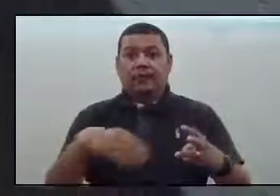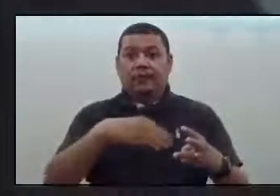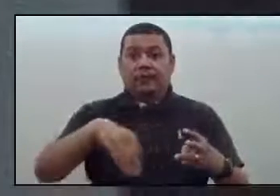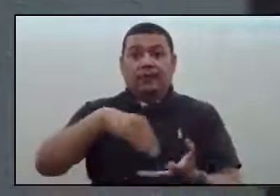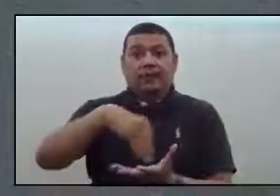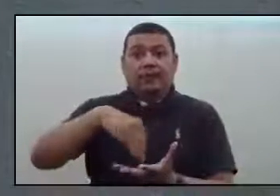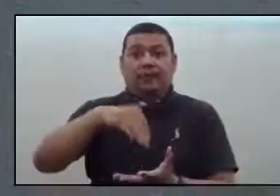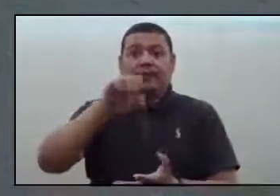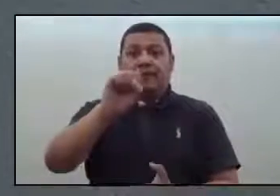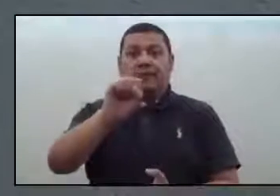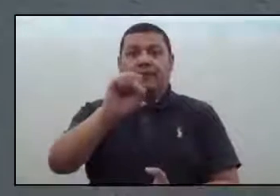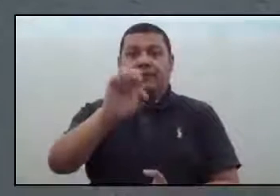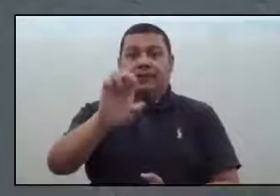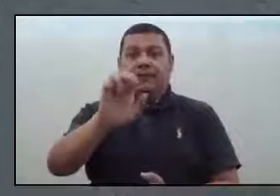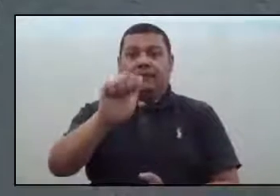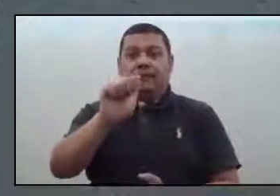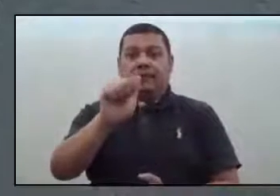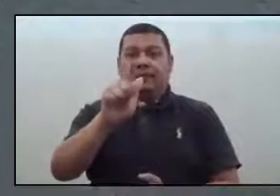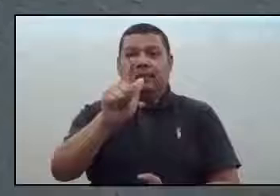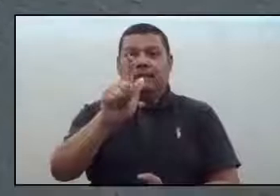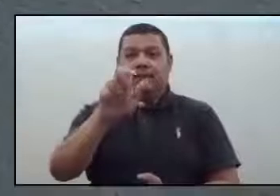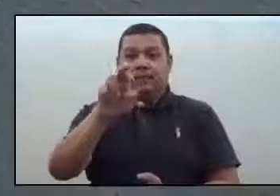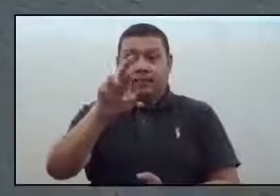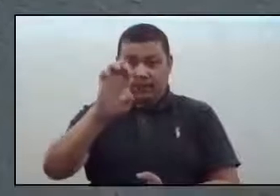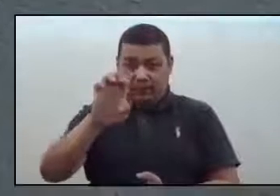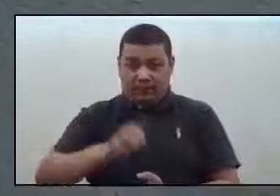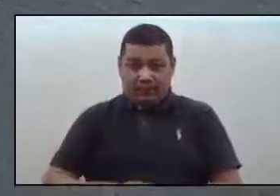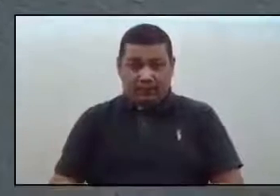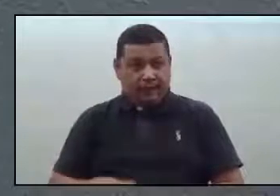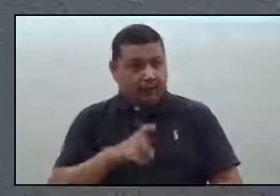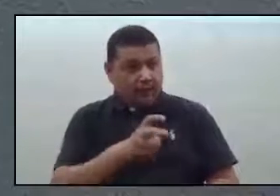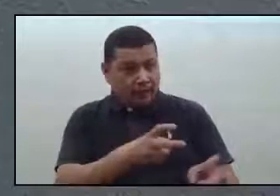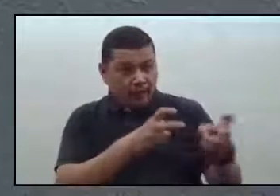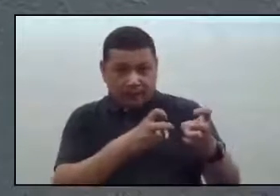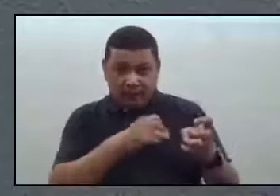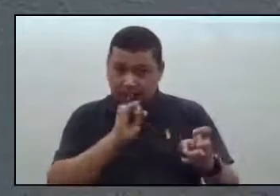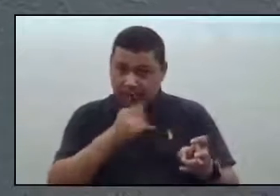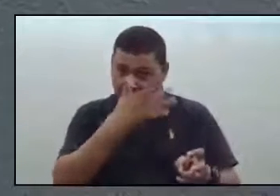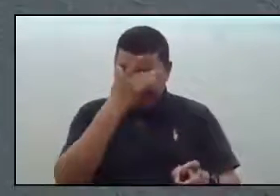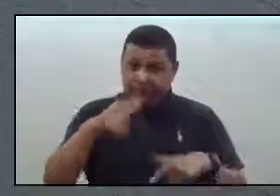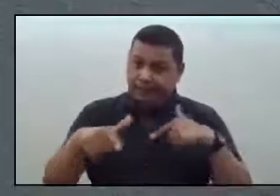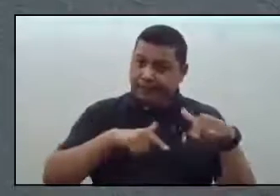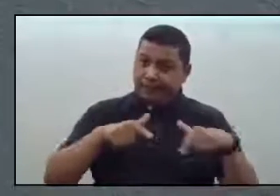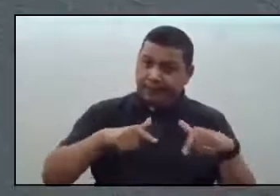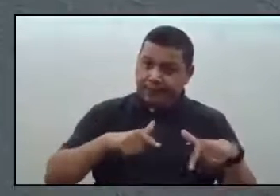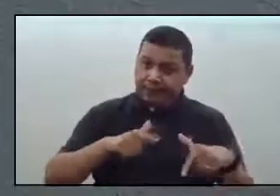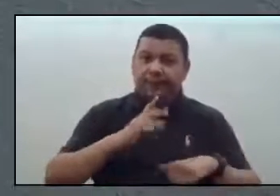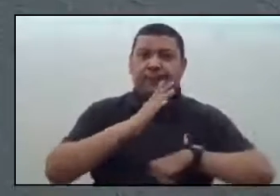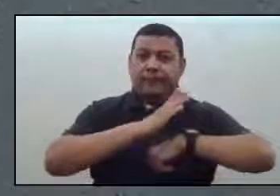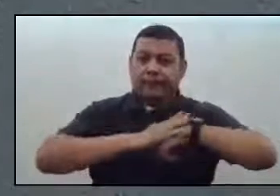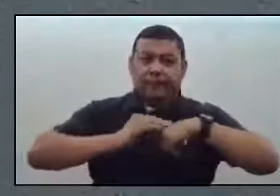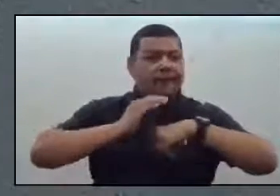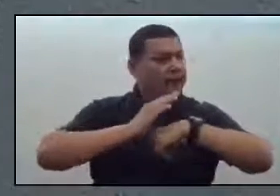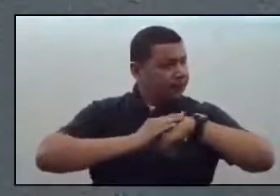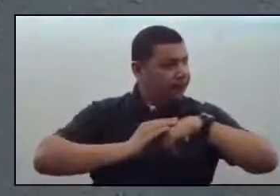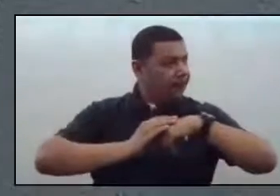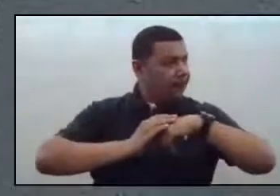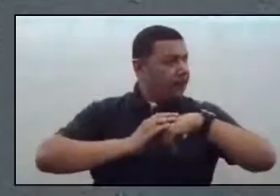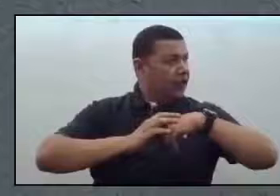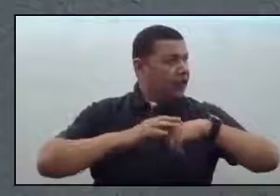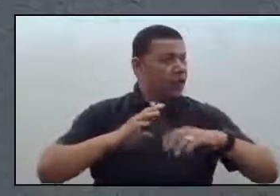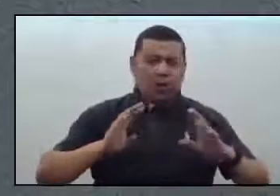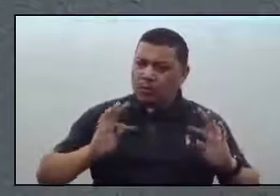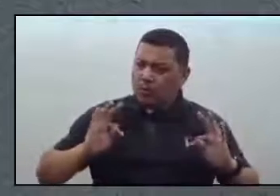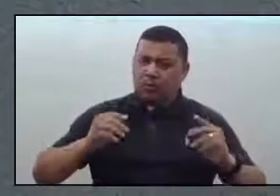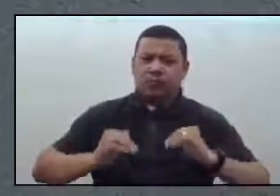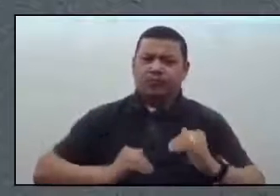você percebe, Toninho, quando as pessoas fazem as coisas com amor, com dedicação, como as coisas acontecem de forma positiva.